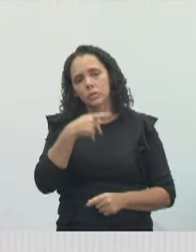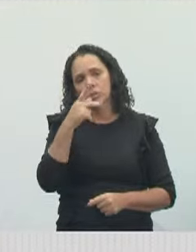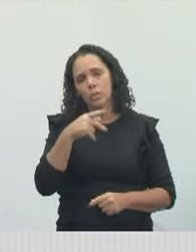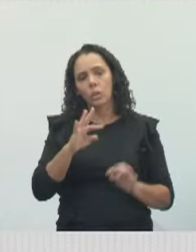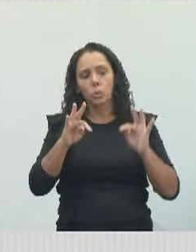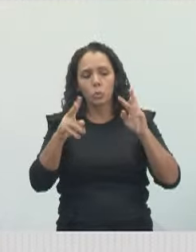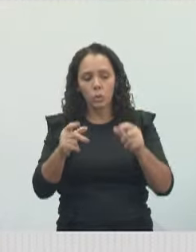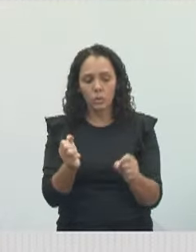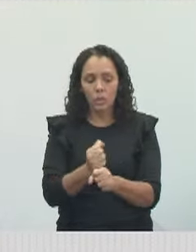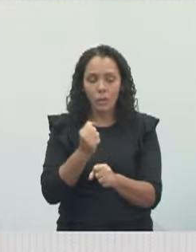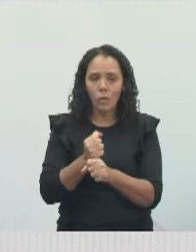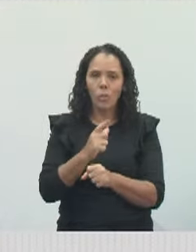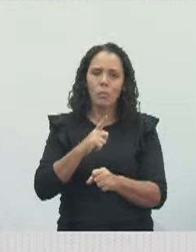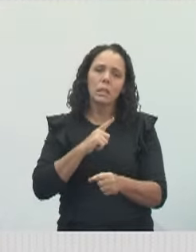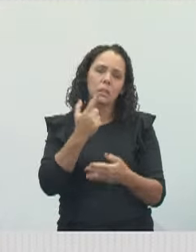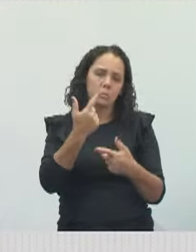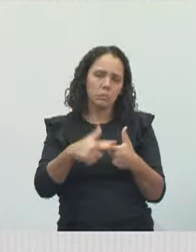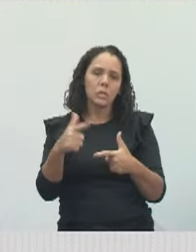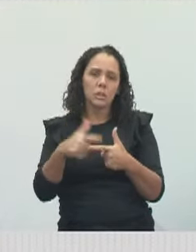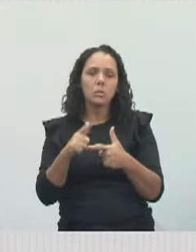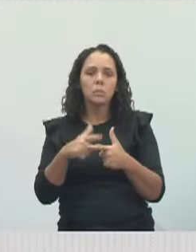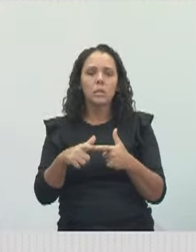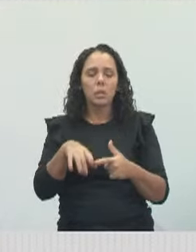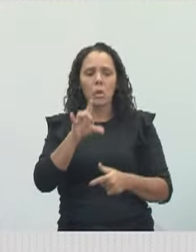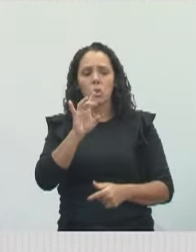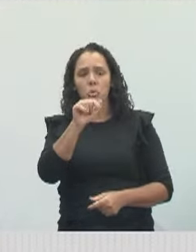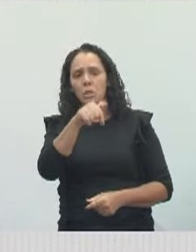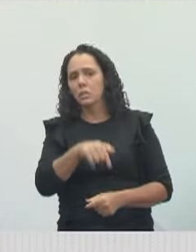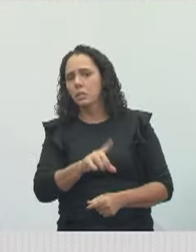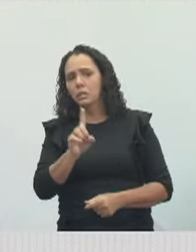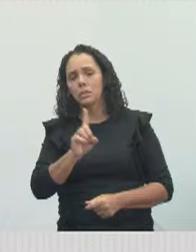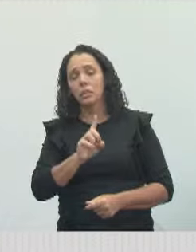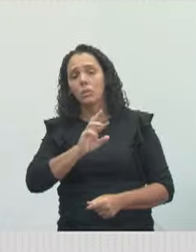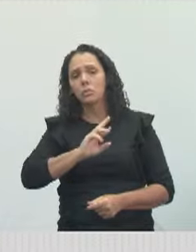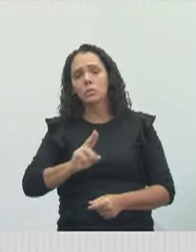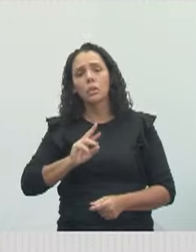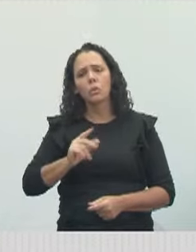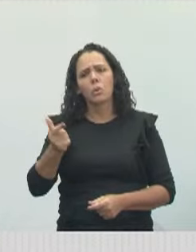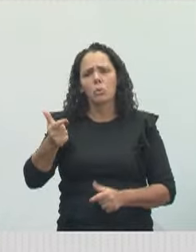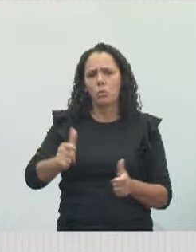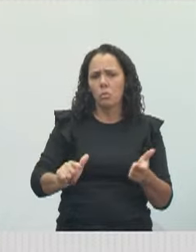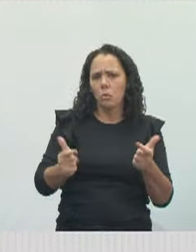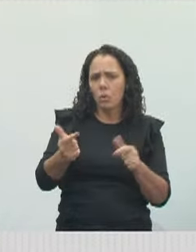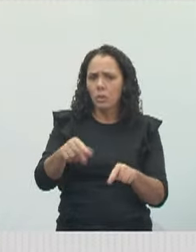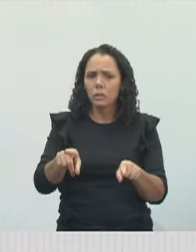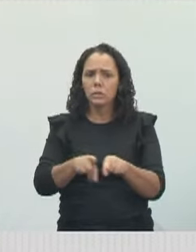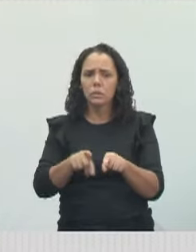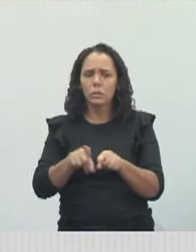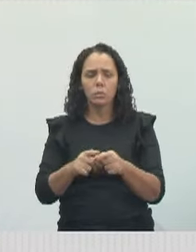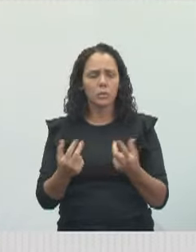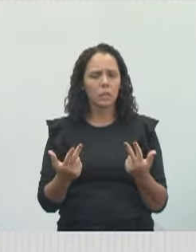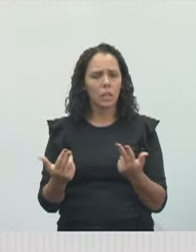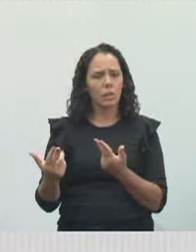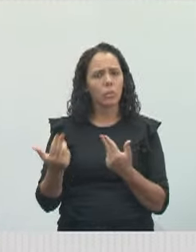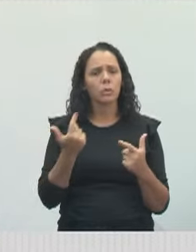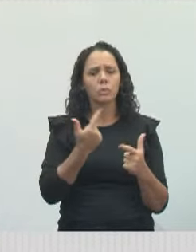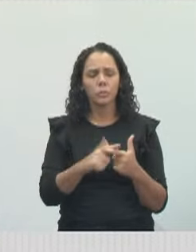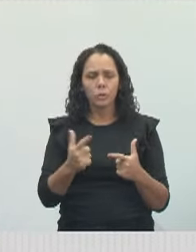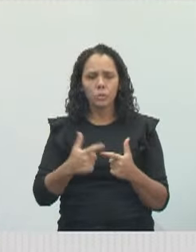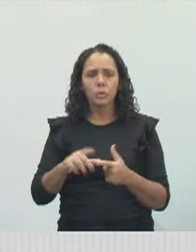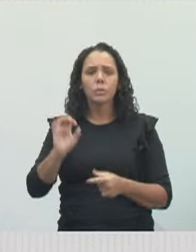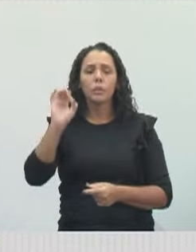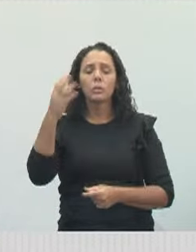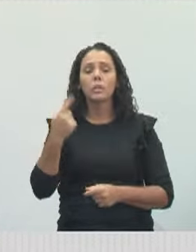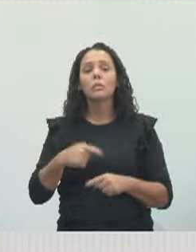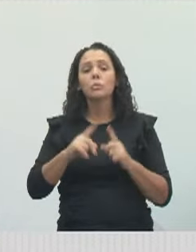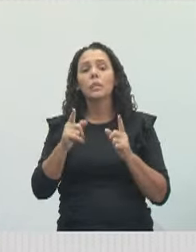as obras, ela causa transtorno, e a gente sabe que não só essa aqui, na Diogo Fonte, enfim, outras obras que estão acontecendo na nossa cidade, ela causa um pouco de transtorno,